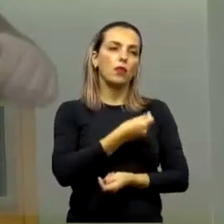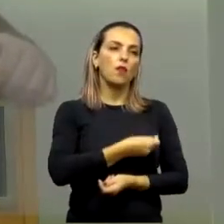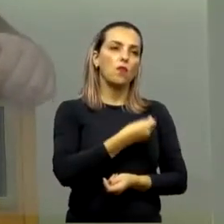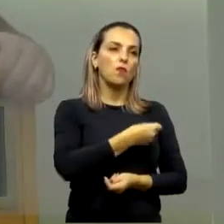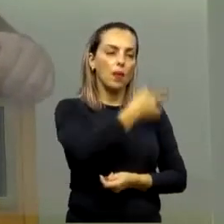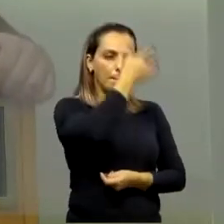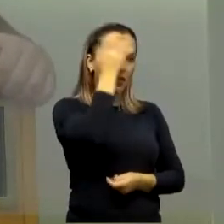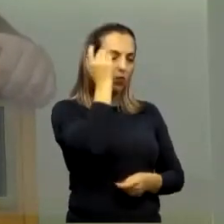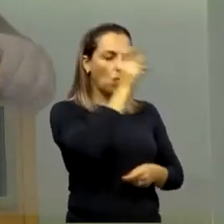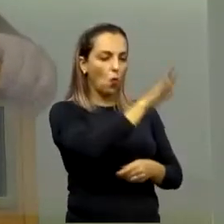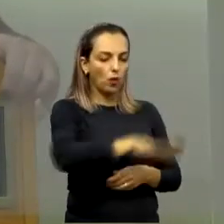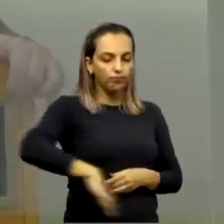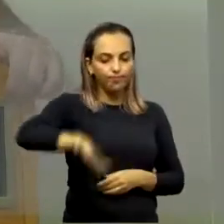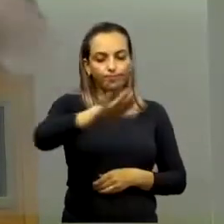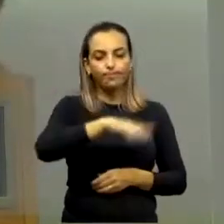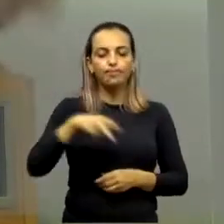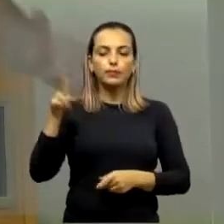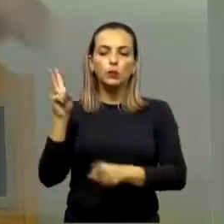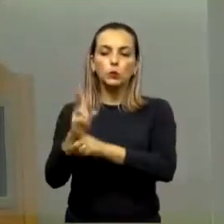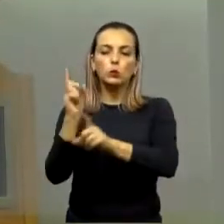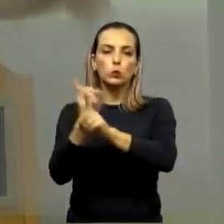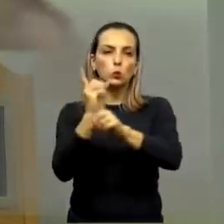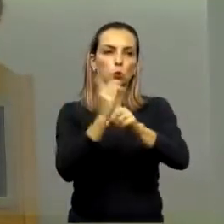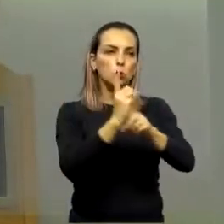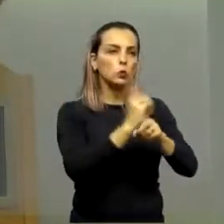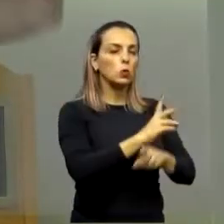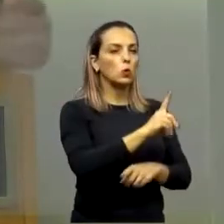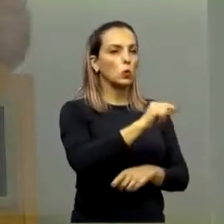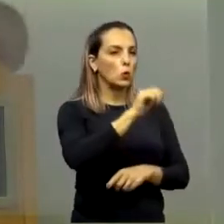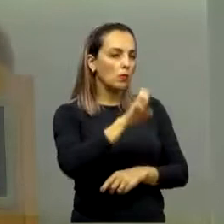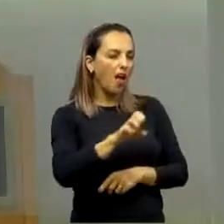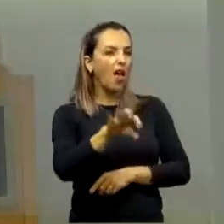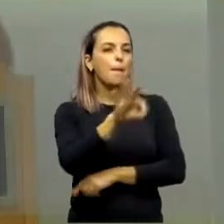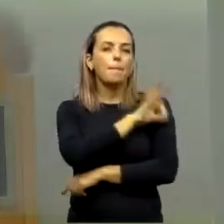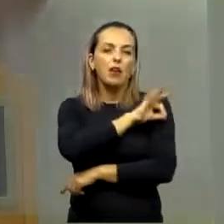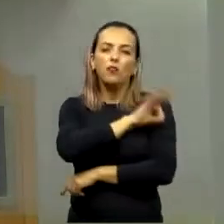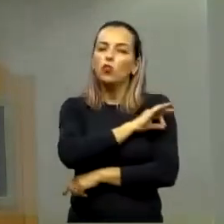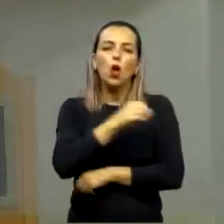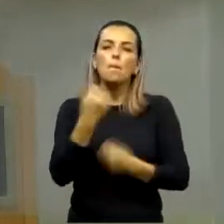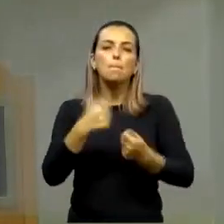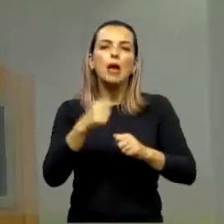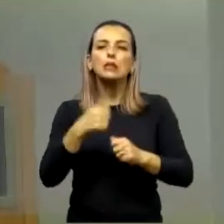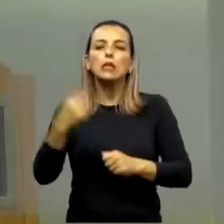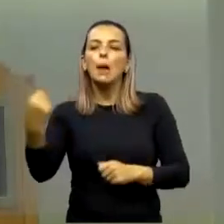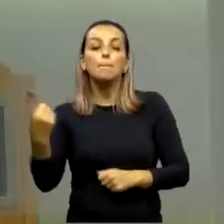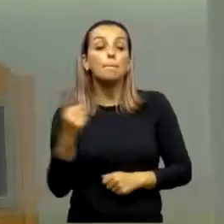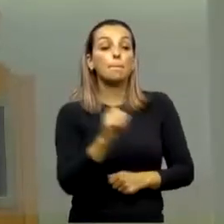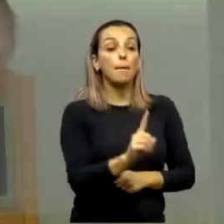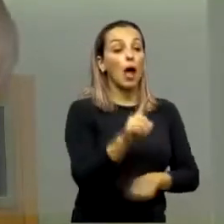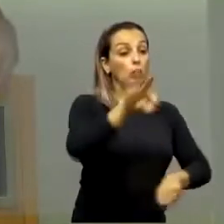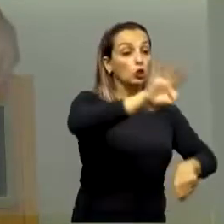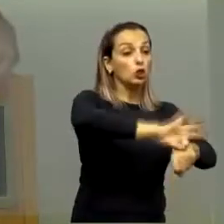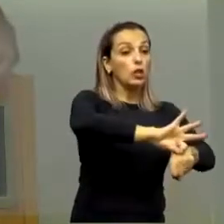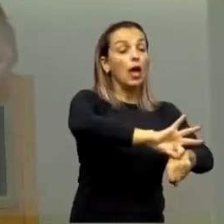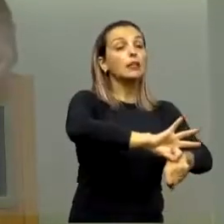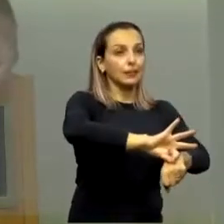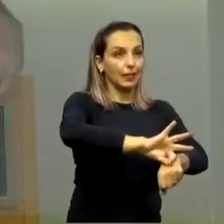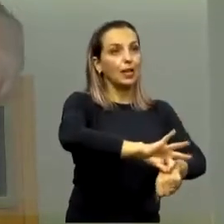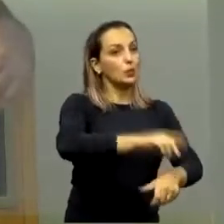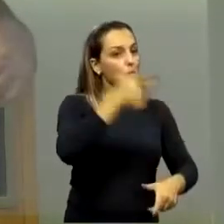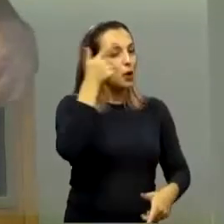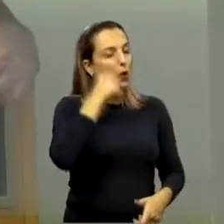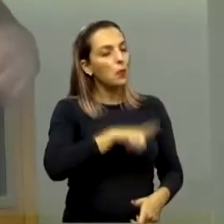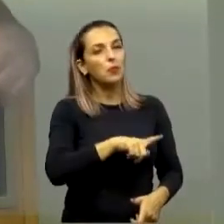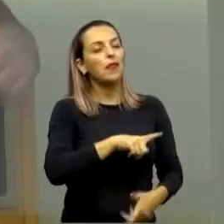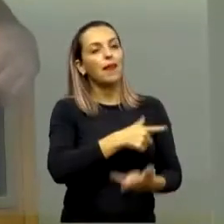daquela região na levando todos os atendimentos do DAE na prefeitura e das pessoas vão mais precisar sair lá da zona norte e se deslocar até o Centro para